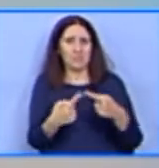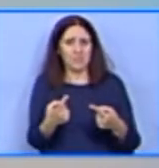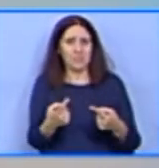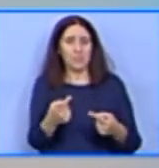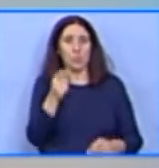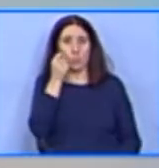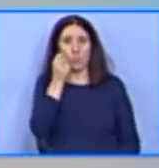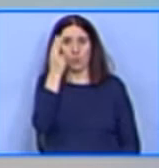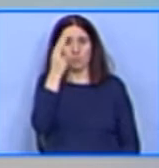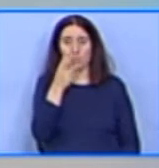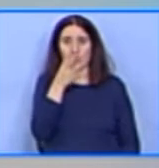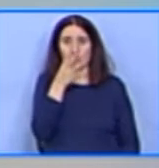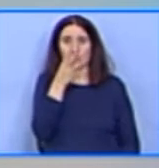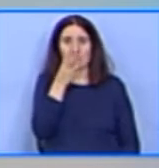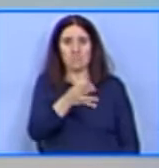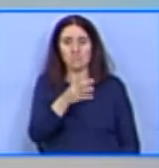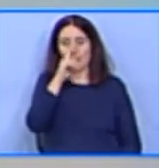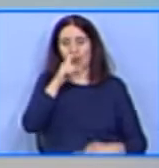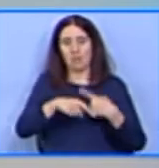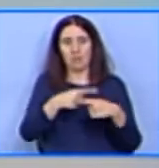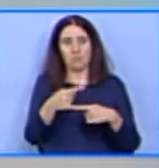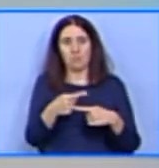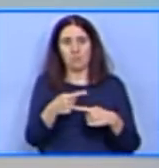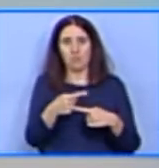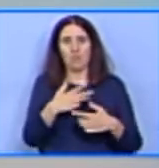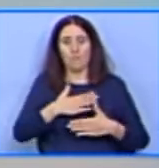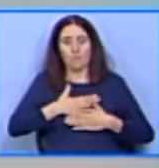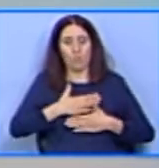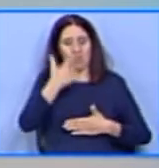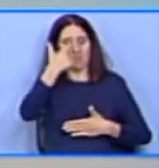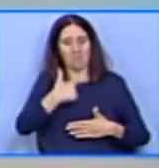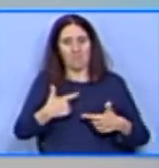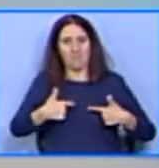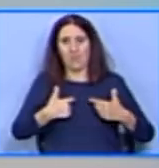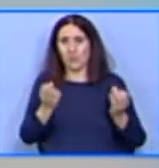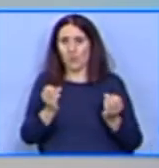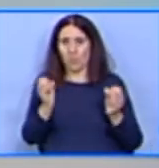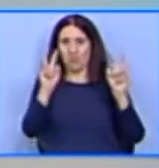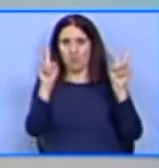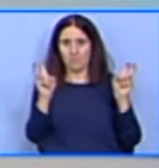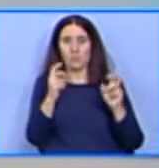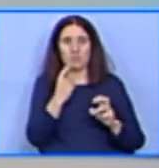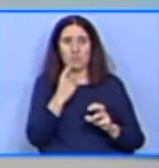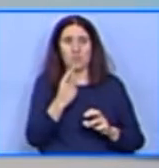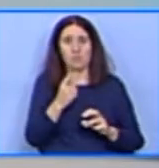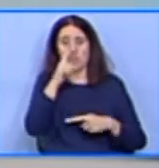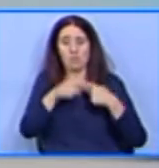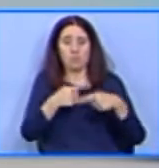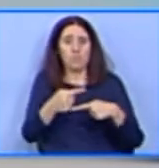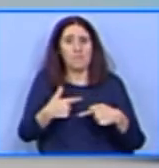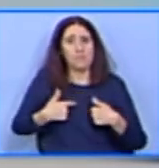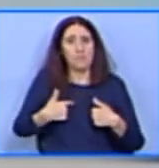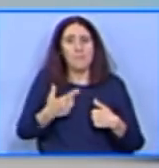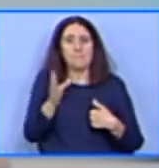dizia o Camões, quem se habitua já não tem vontade sua. O que significa que, depois estão habituados, já não temos vontade de